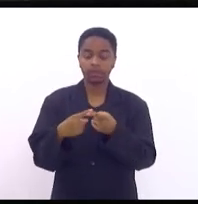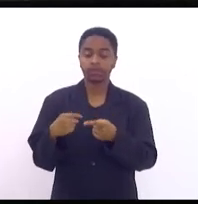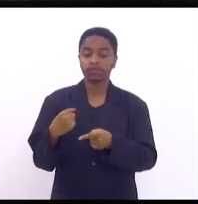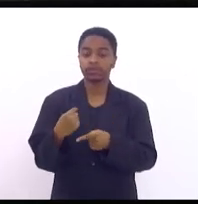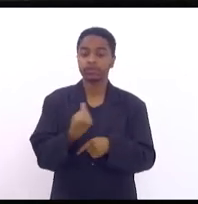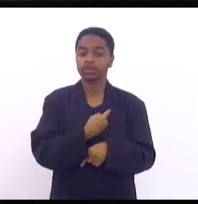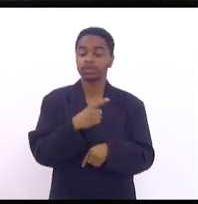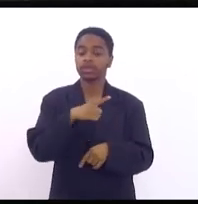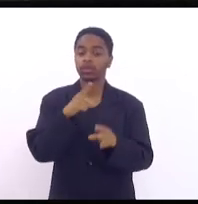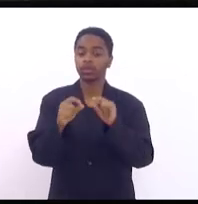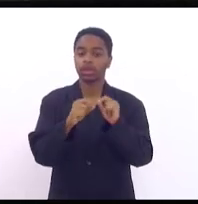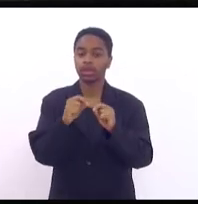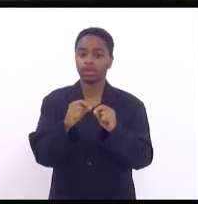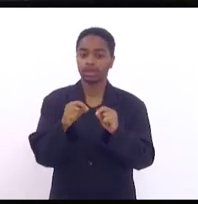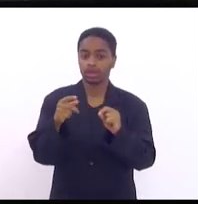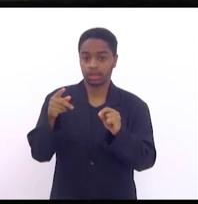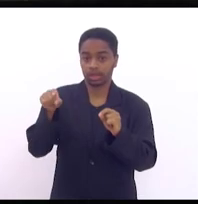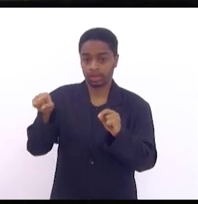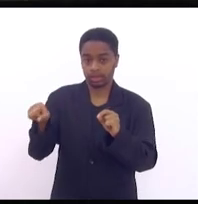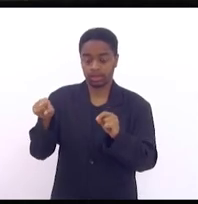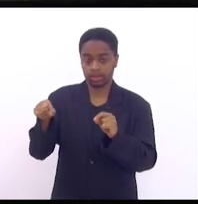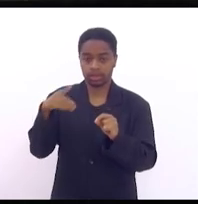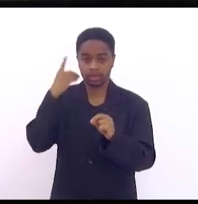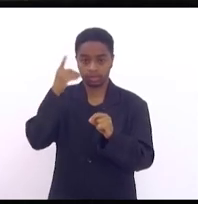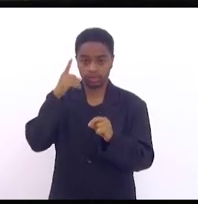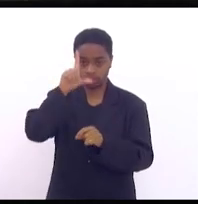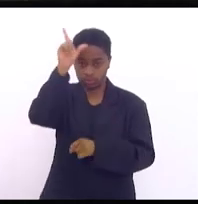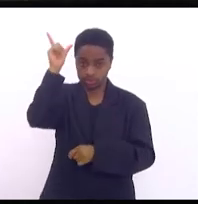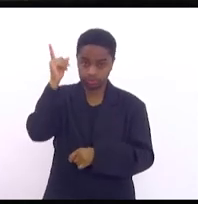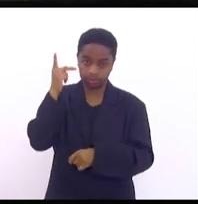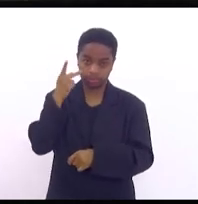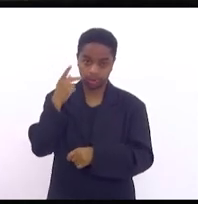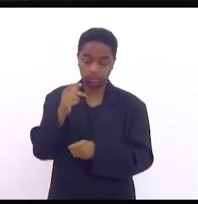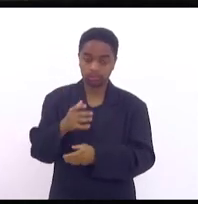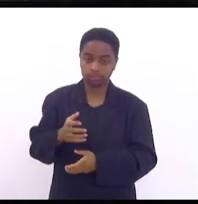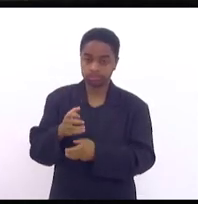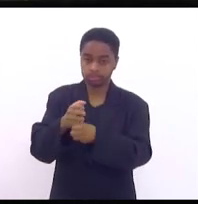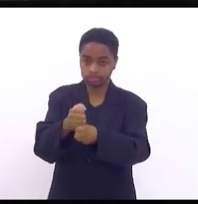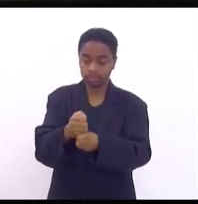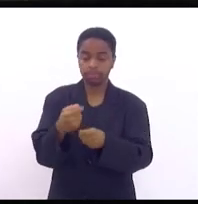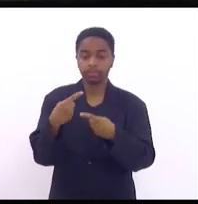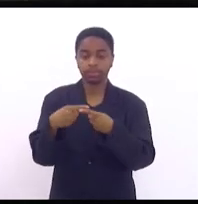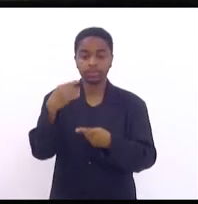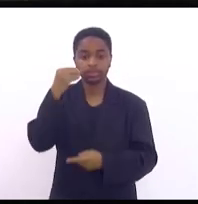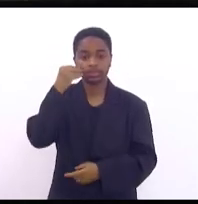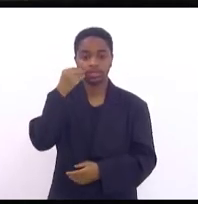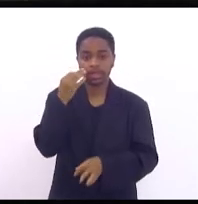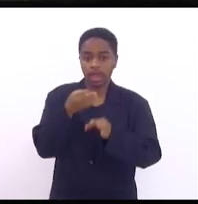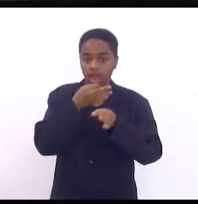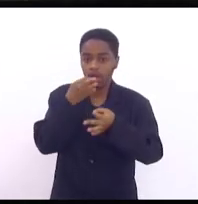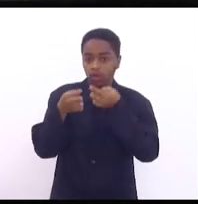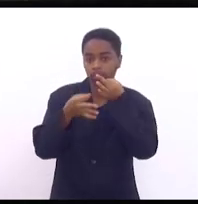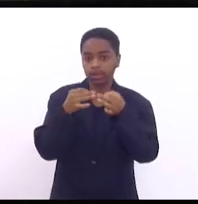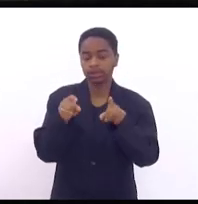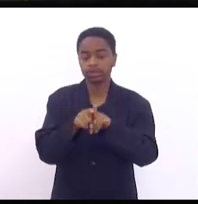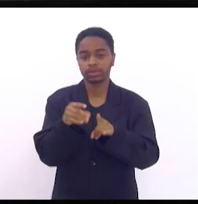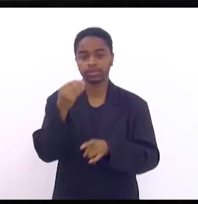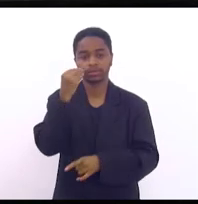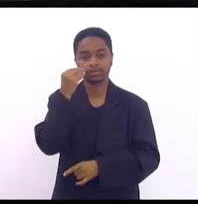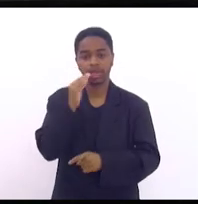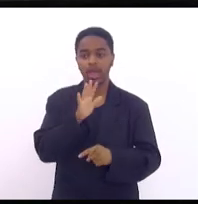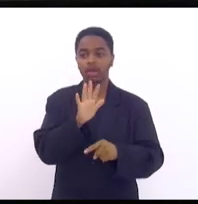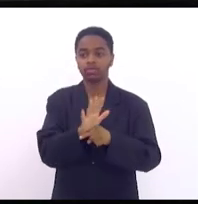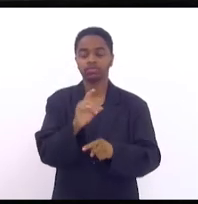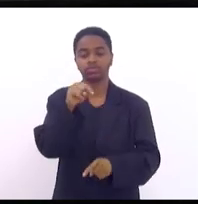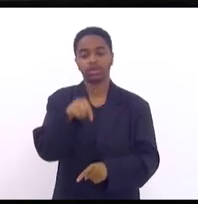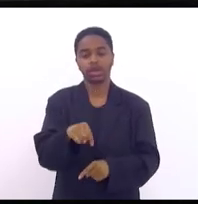um cálculo feito pelo autor do projeto, deputado Luiz Paulo, que na tentativa de argumentar e ajudar esta casa